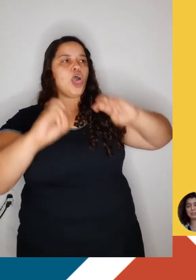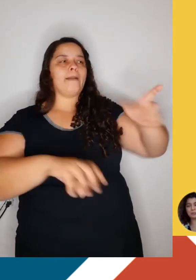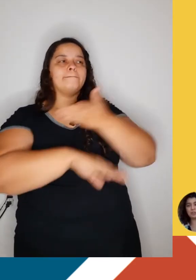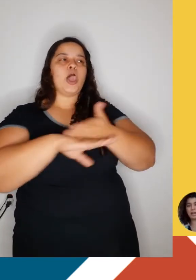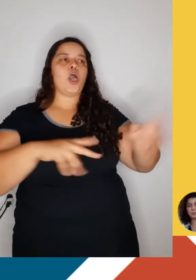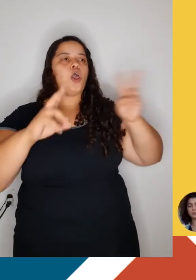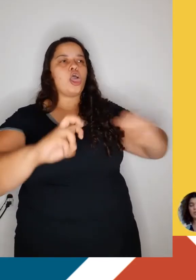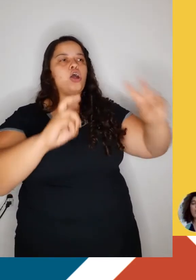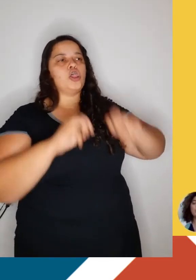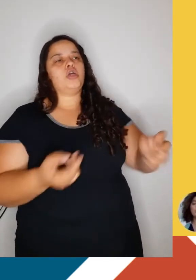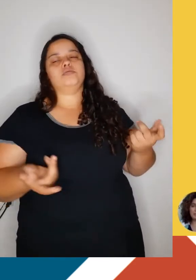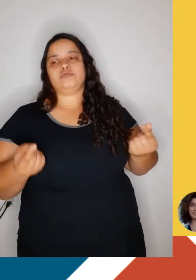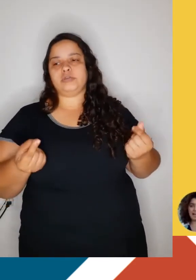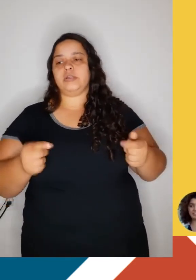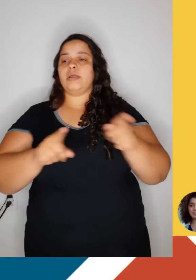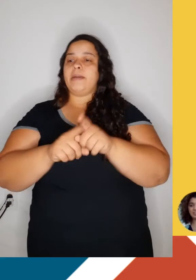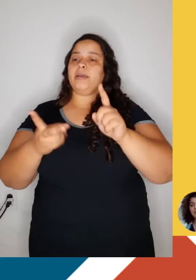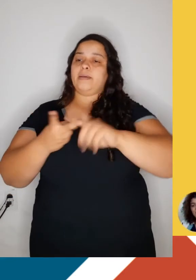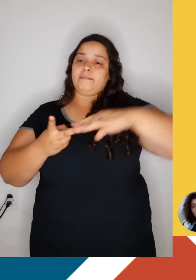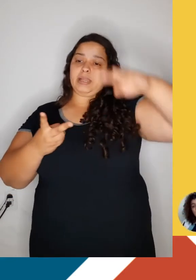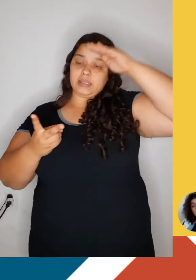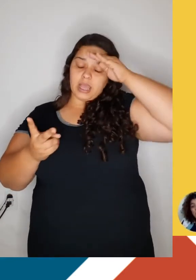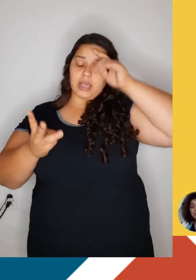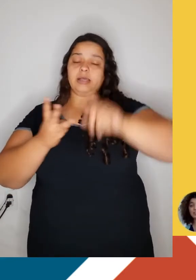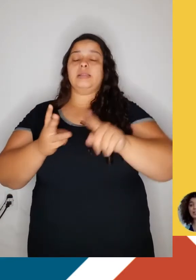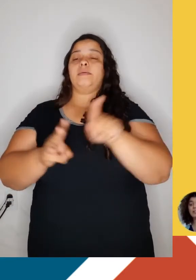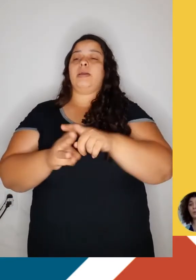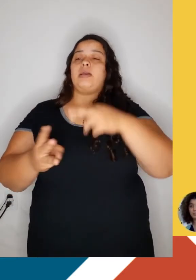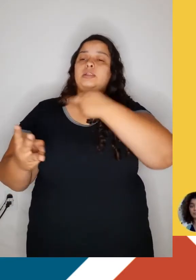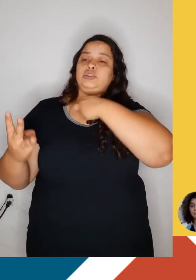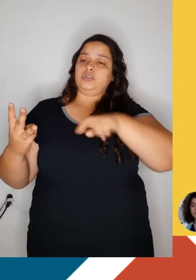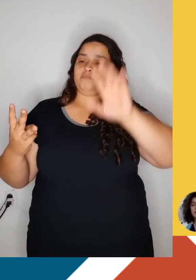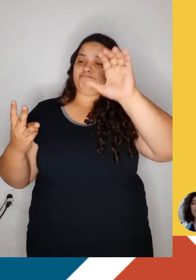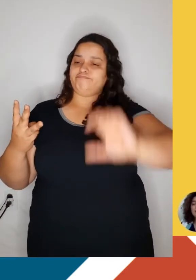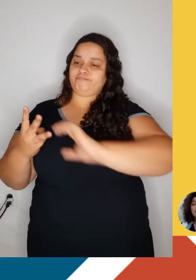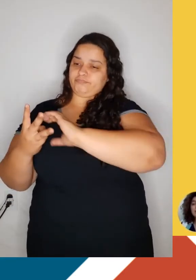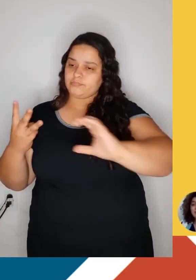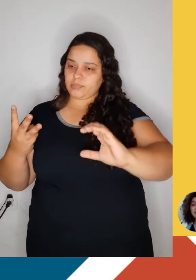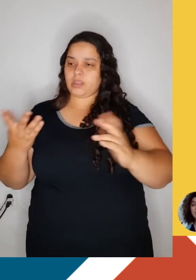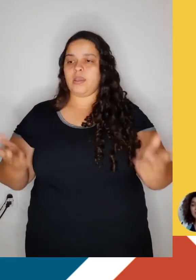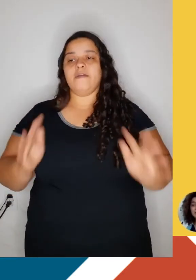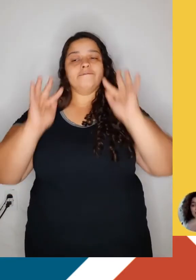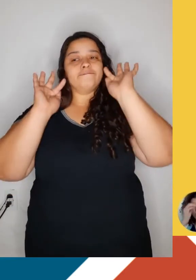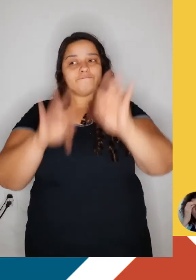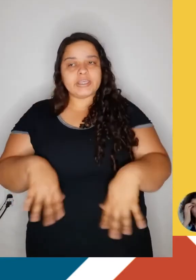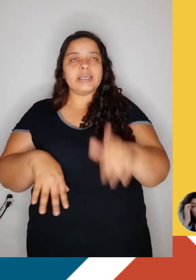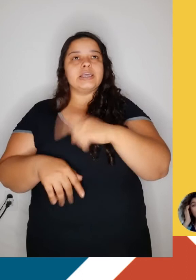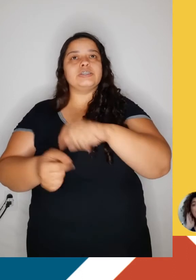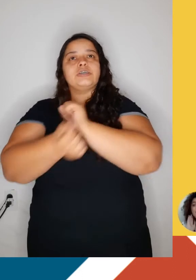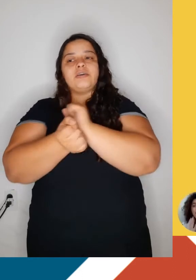grandes latifundiários. Os militares e também a própria Igreja Católica. O fim da escravidão